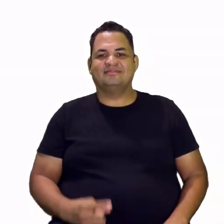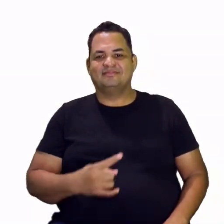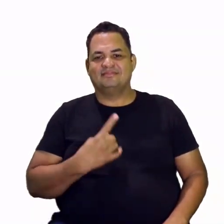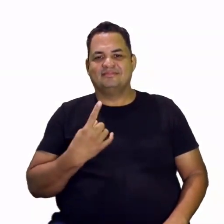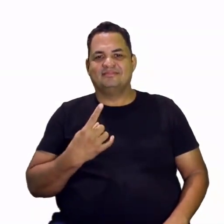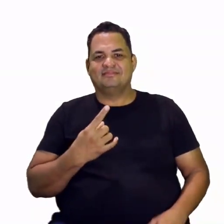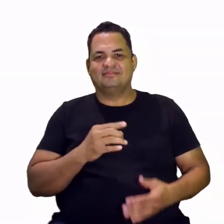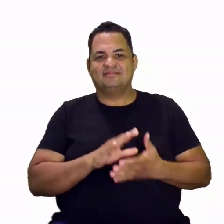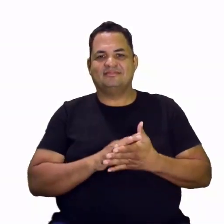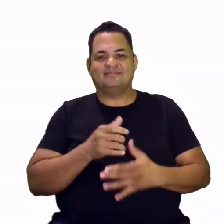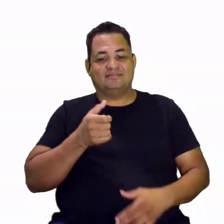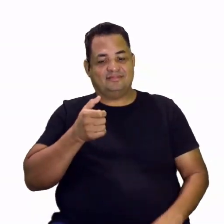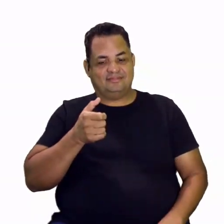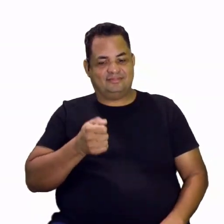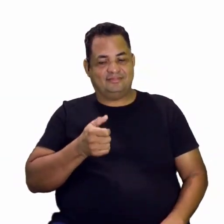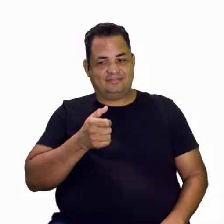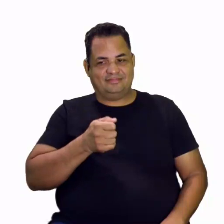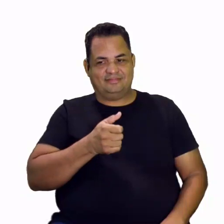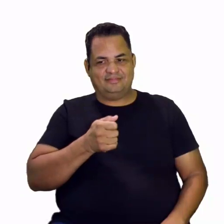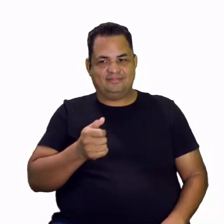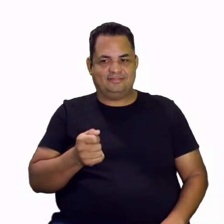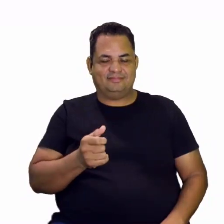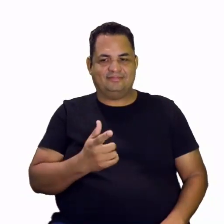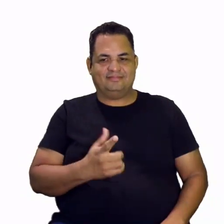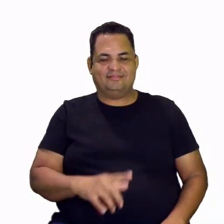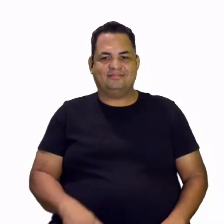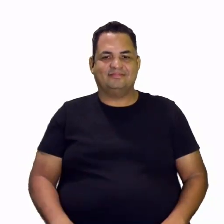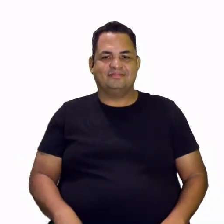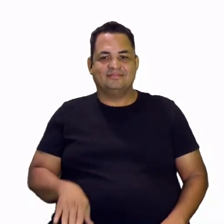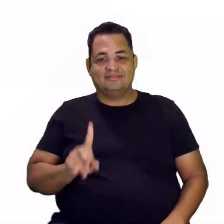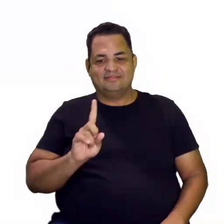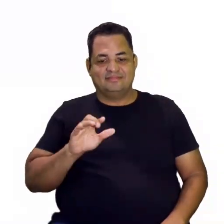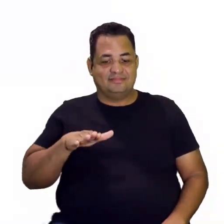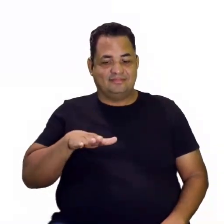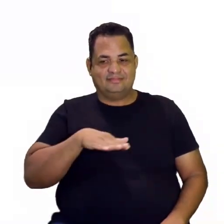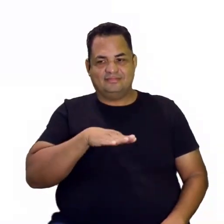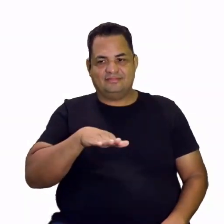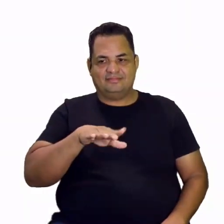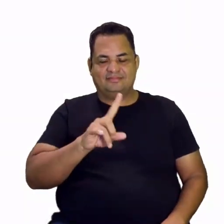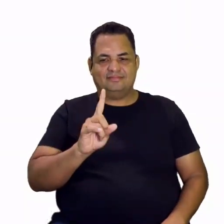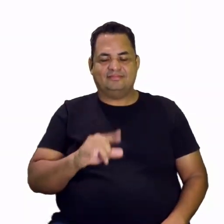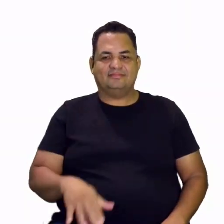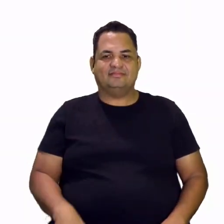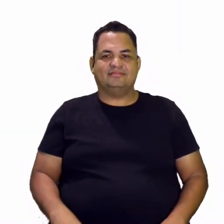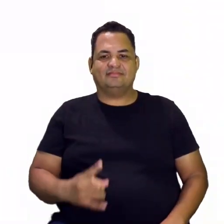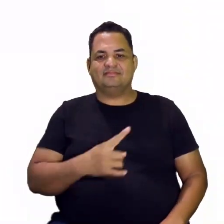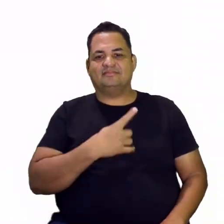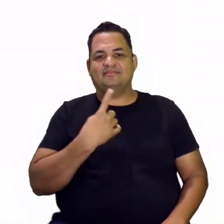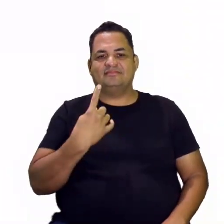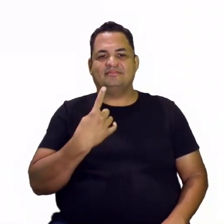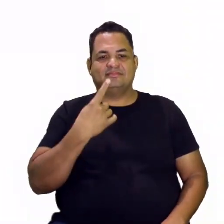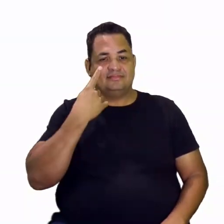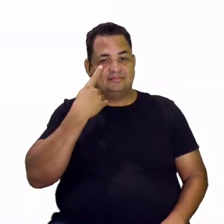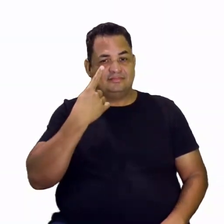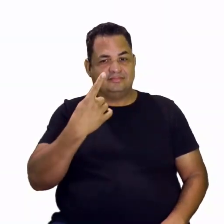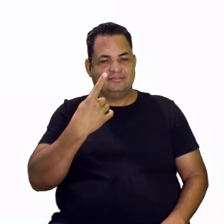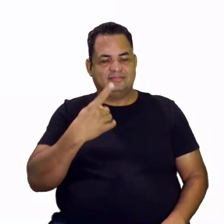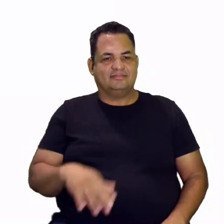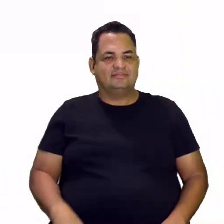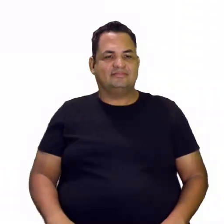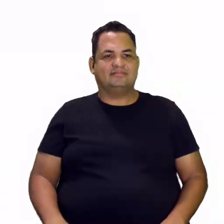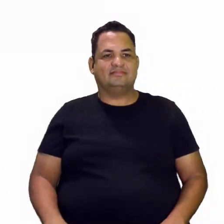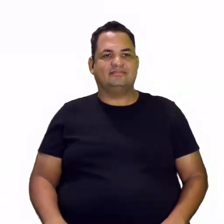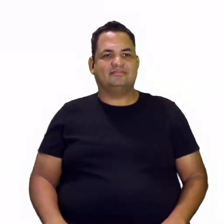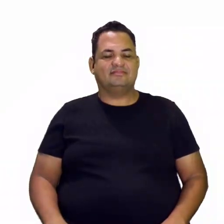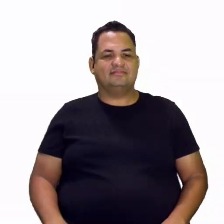nosso passador e não mouse, né? Eu sei que vocês curtiram aí o gafe da prof. Eu sei que vocês ficam ligados, mas é isso